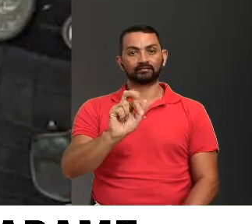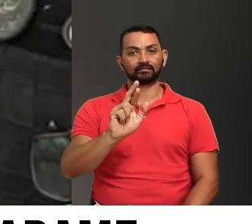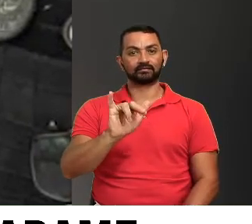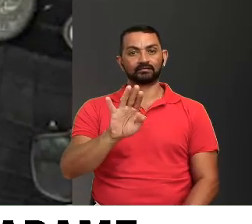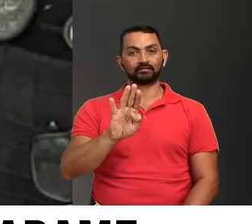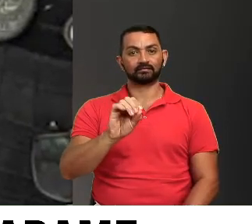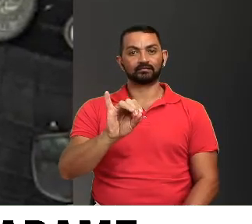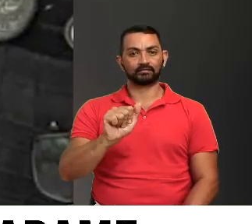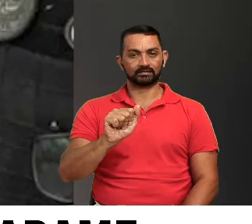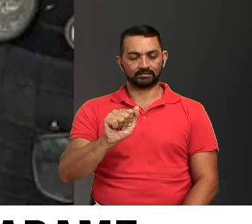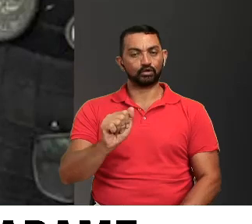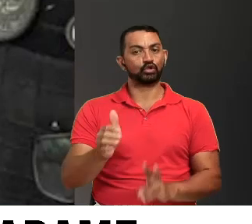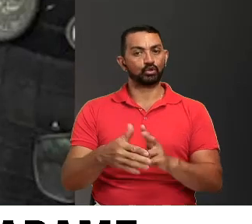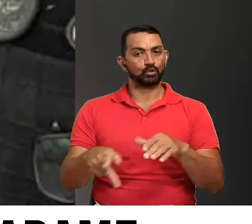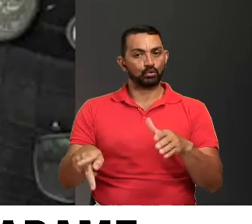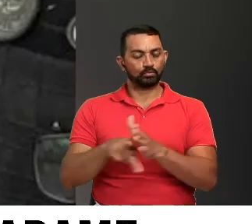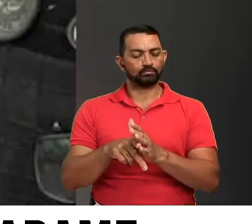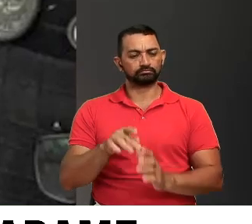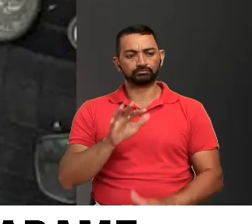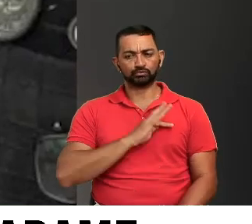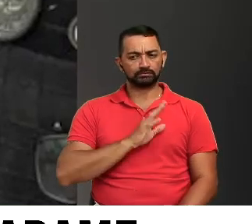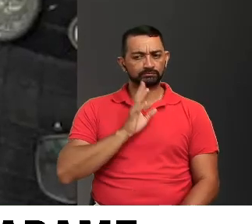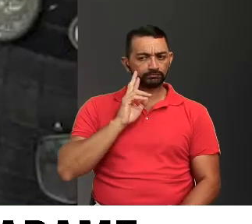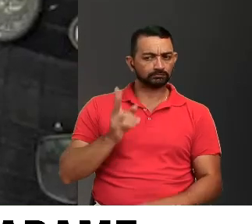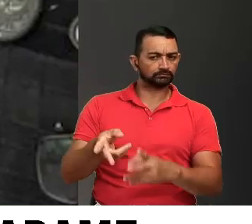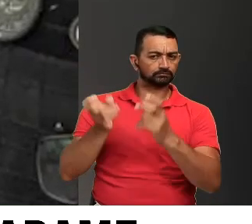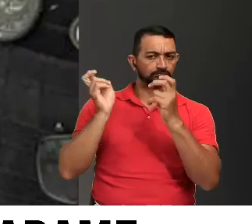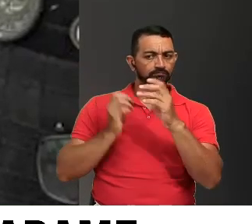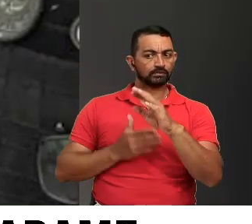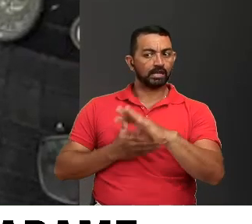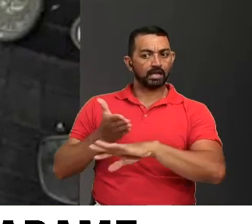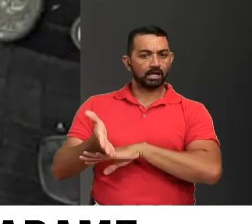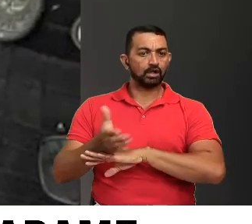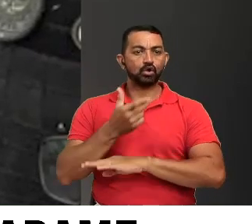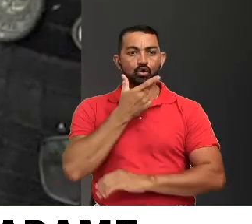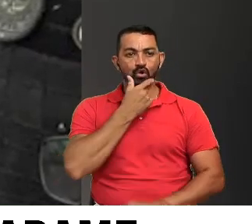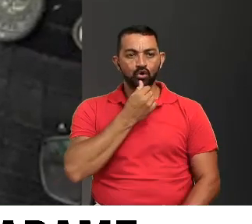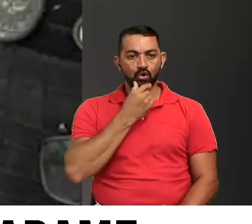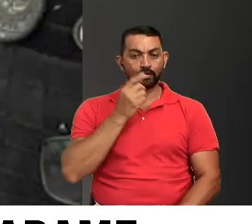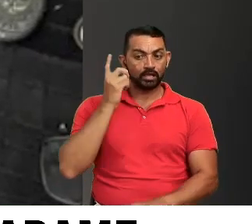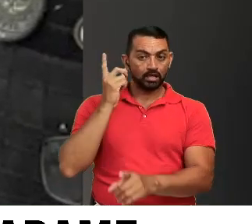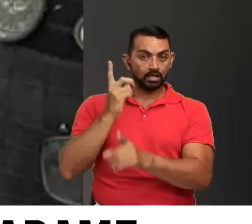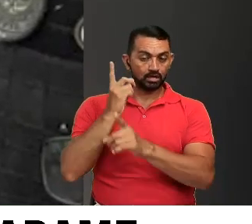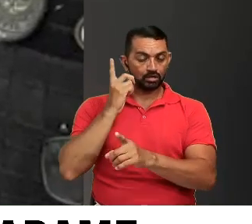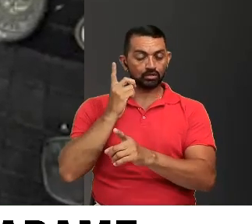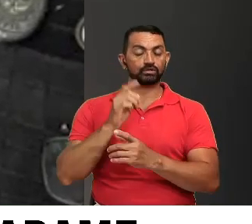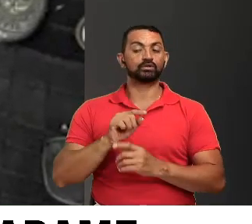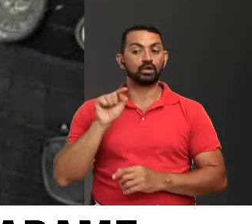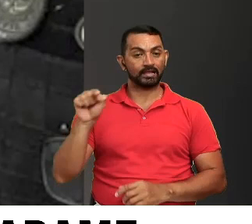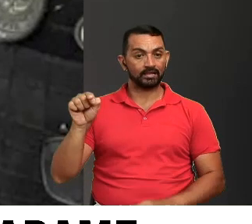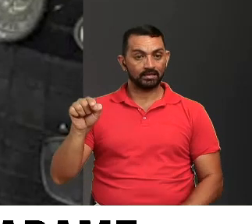Araribóia. Então, a polícia teve conhecimento do caso, né, foi atrás do homem,